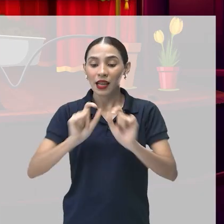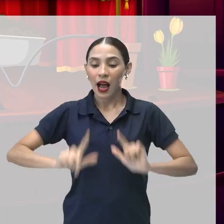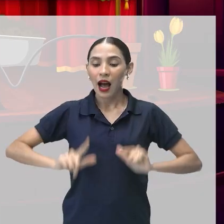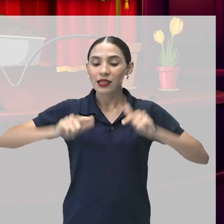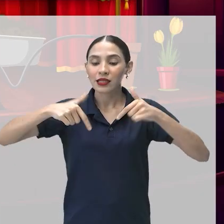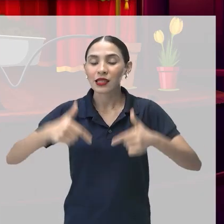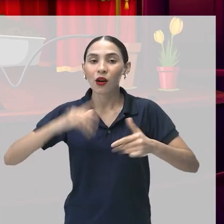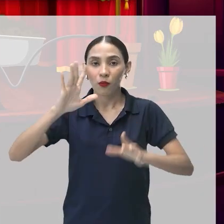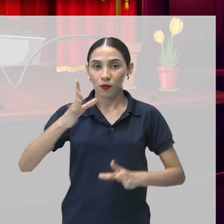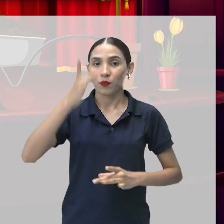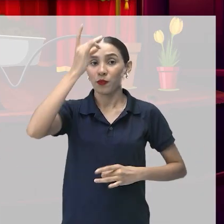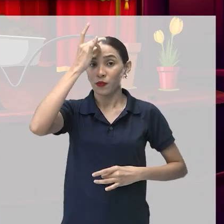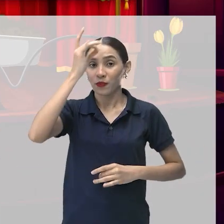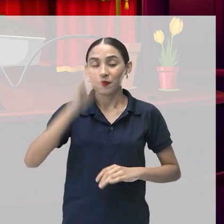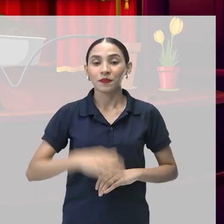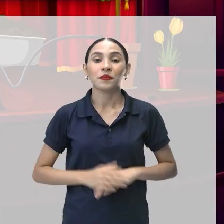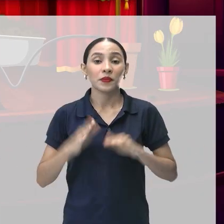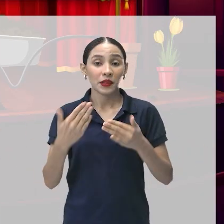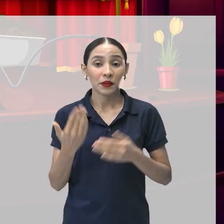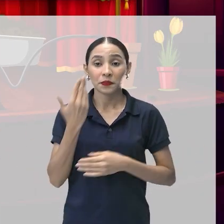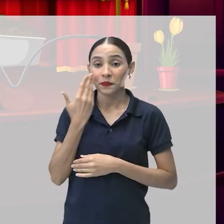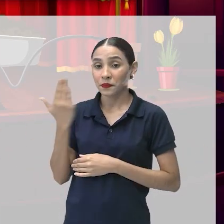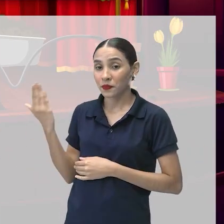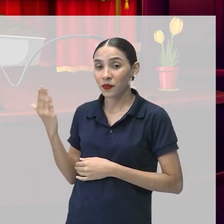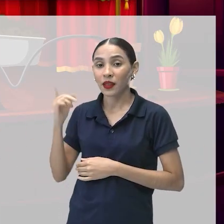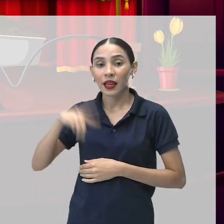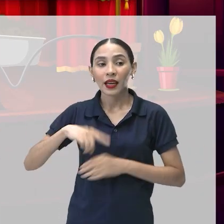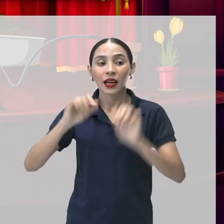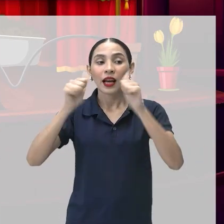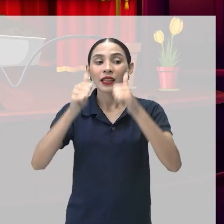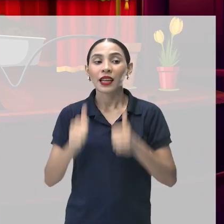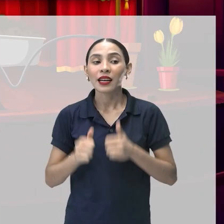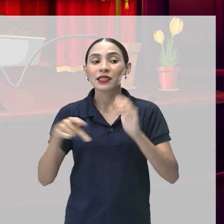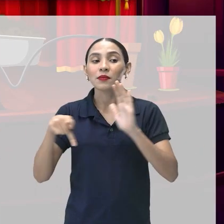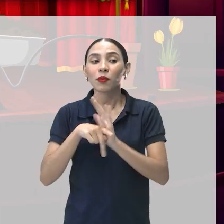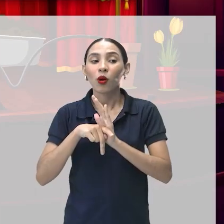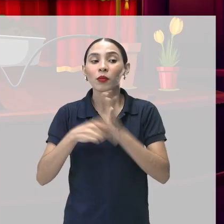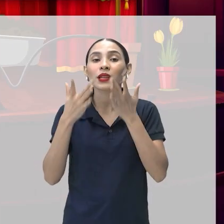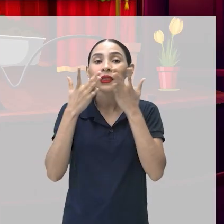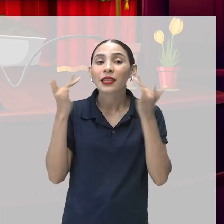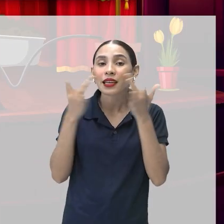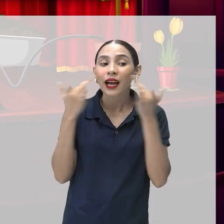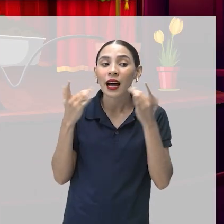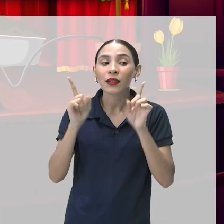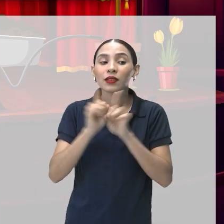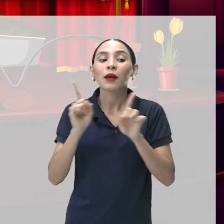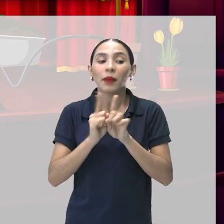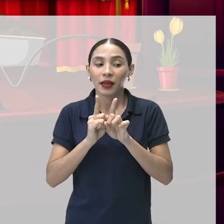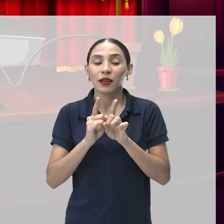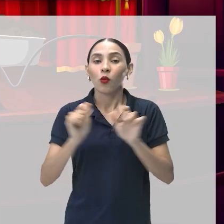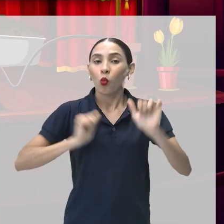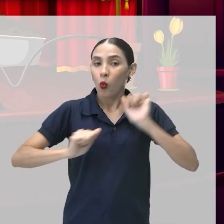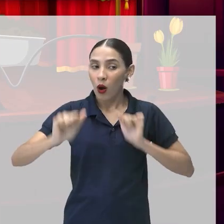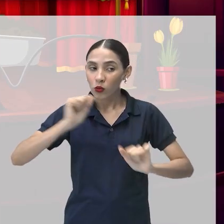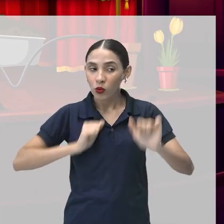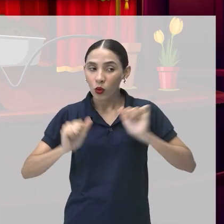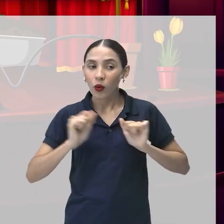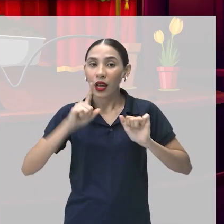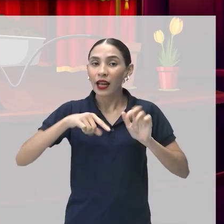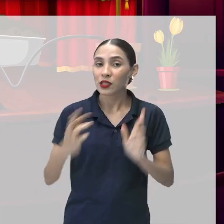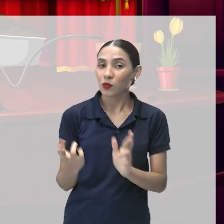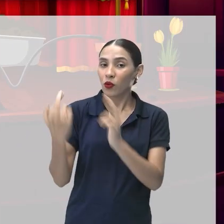que vai encenar, não é isso? O ator é o intérprete da peça teatral. Ele é responsável por dar vida